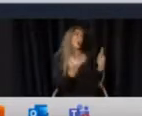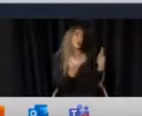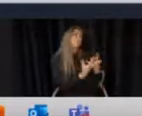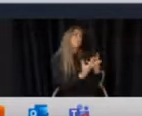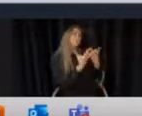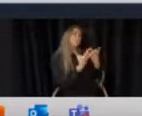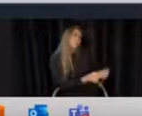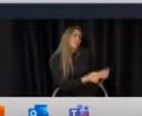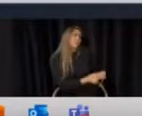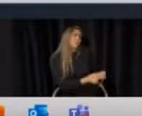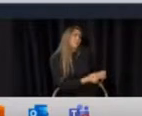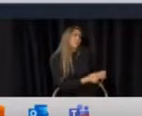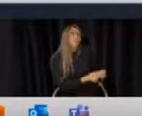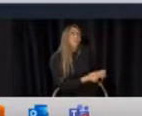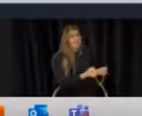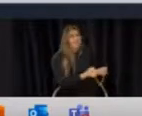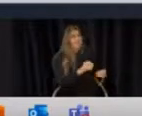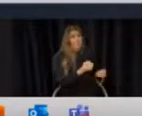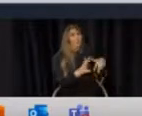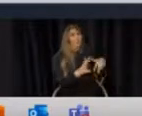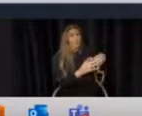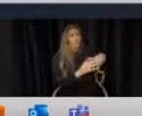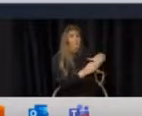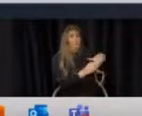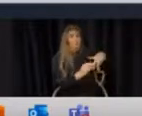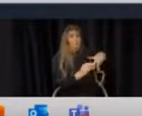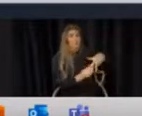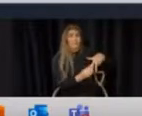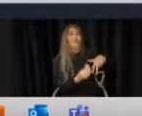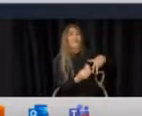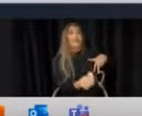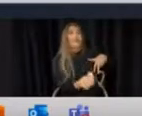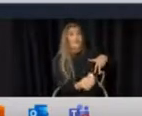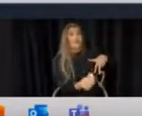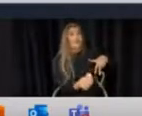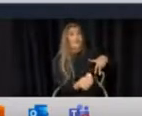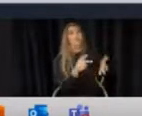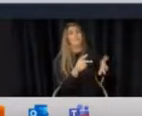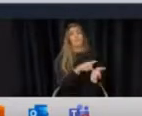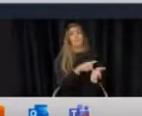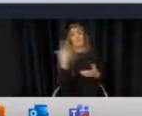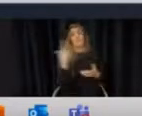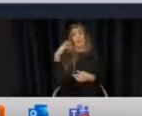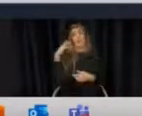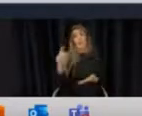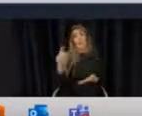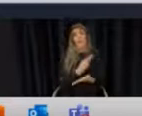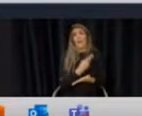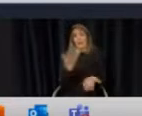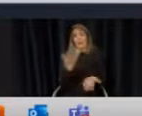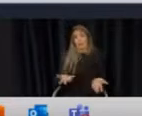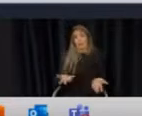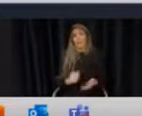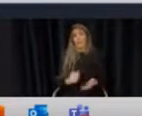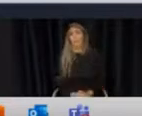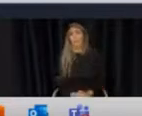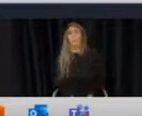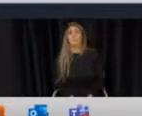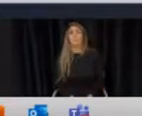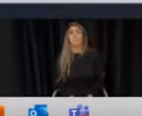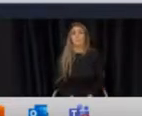familiar, tá? Então, a família tem o direito de saber que existe essa possibilidade, então são pessoas